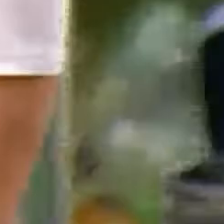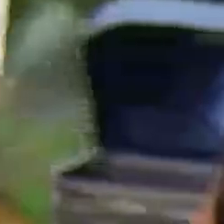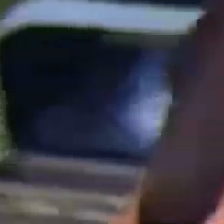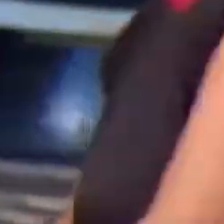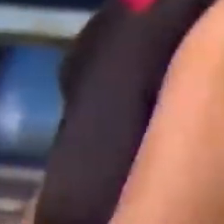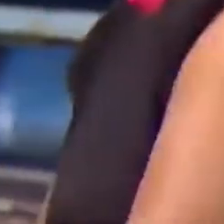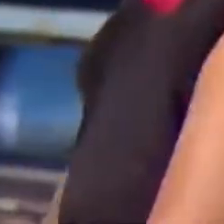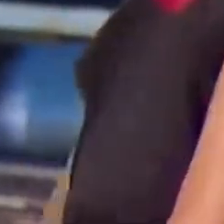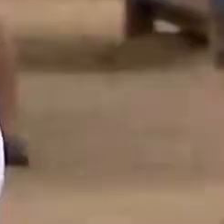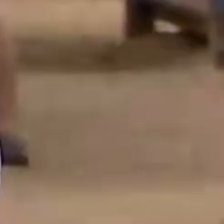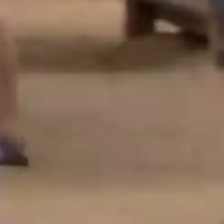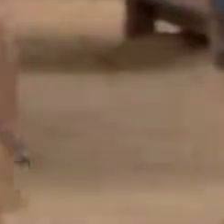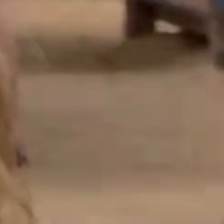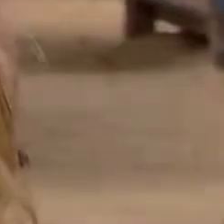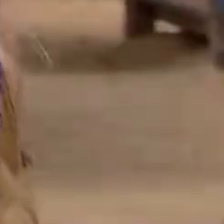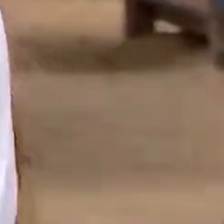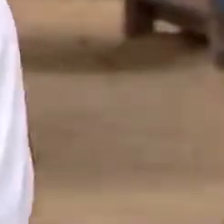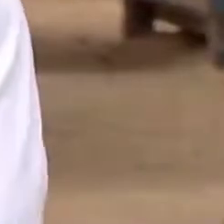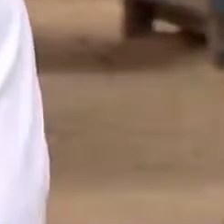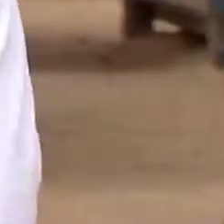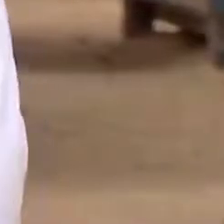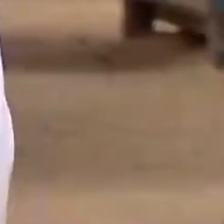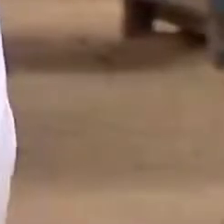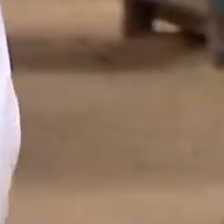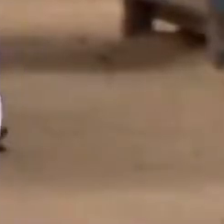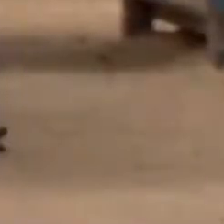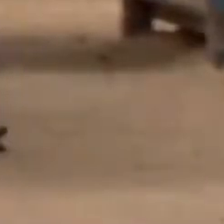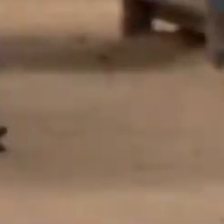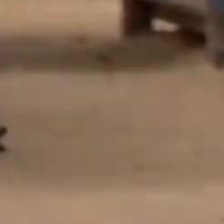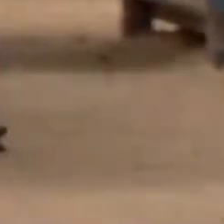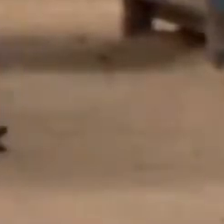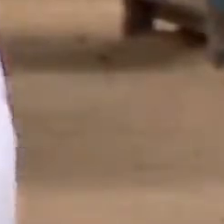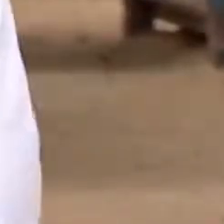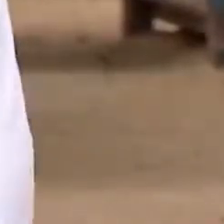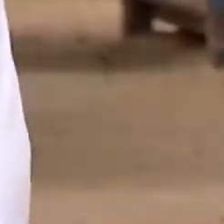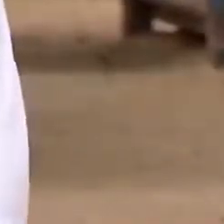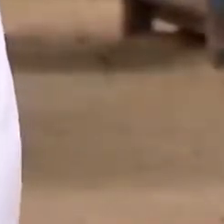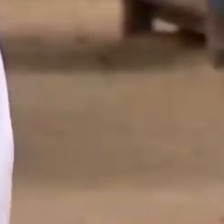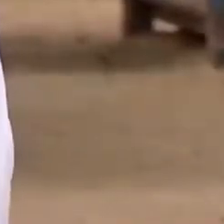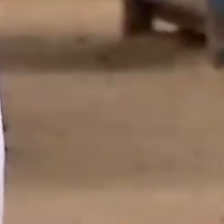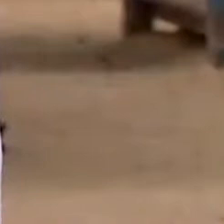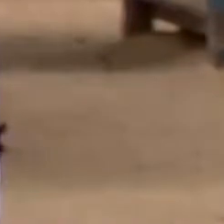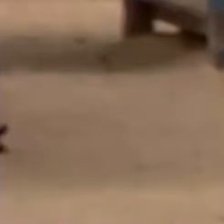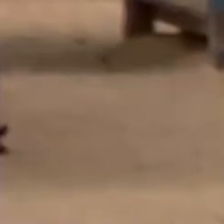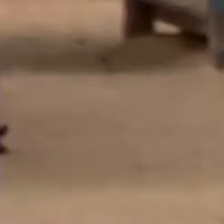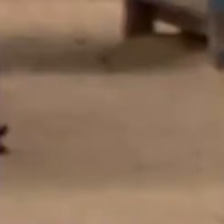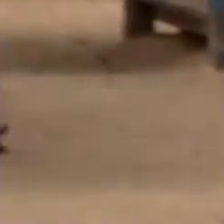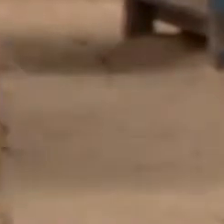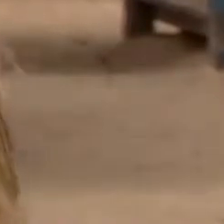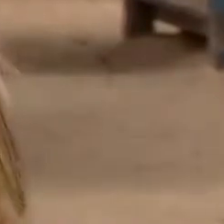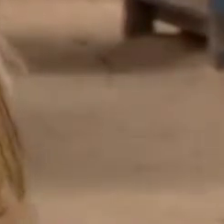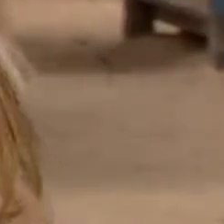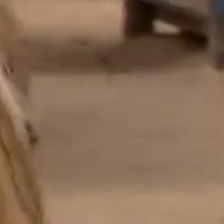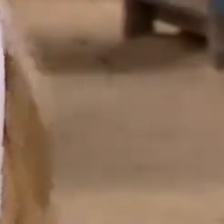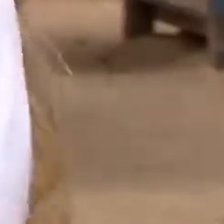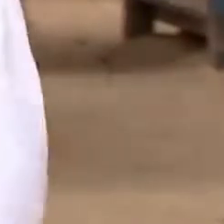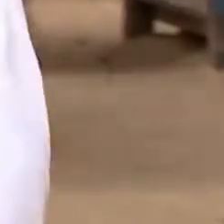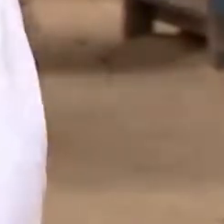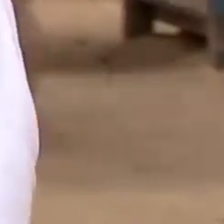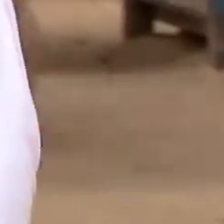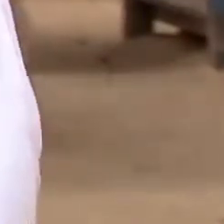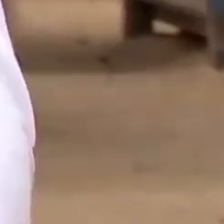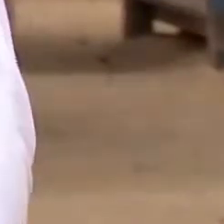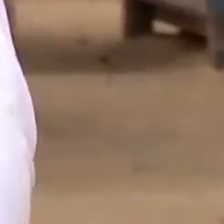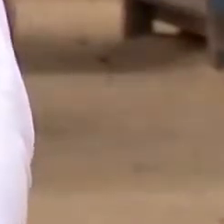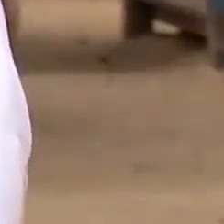mães e responsáveis. Geralmente os pais ficam mais com as crianças. A gente fica grudado nos filhos. Mas o espaço realmente